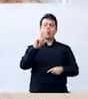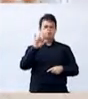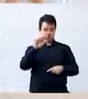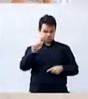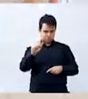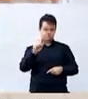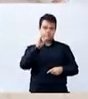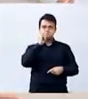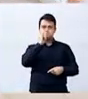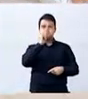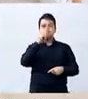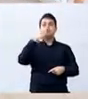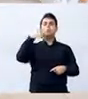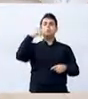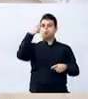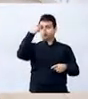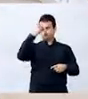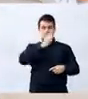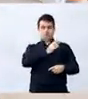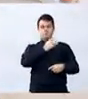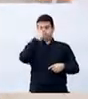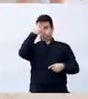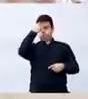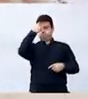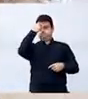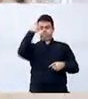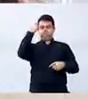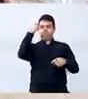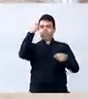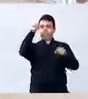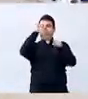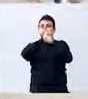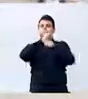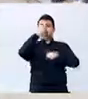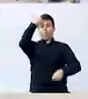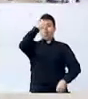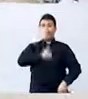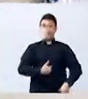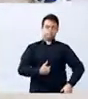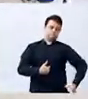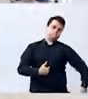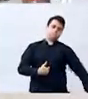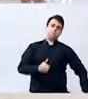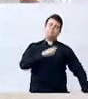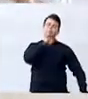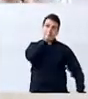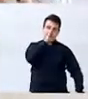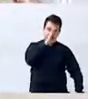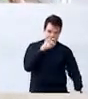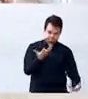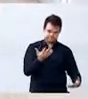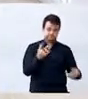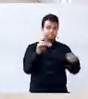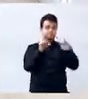dar um exemplo, um derrame cerebral que faz uma pessoa ficar com metade do corpo paralisado. A